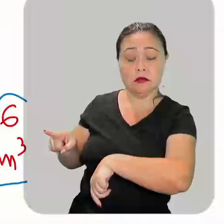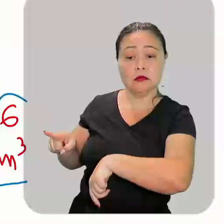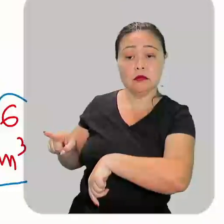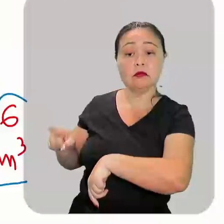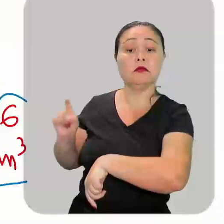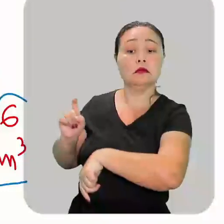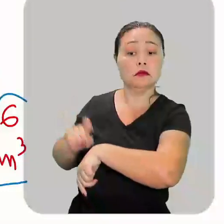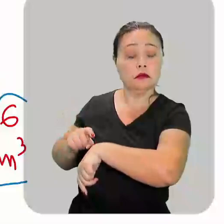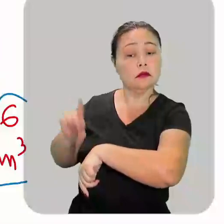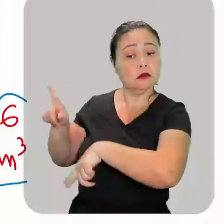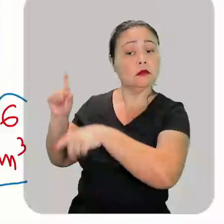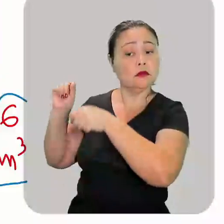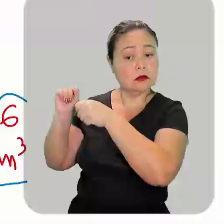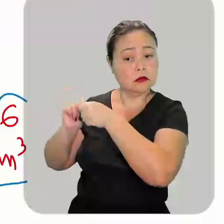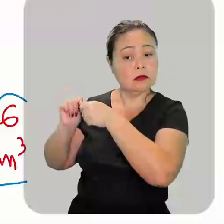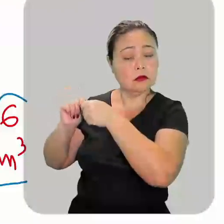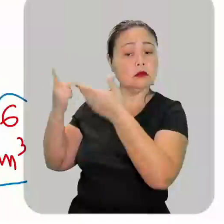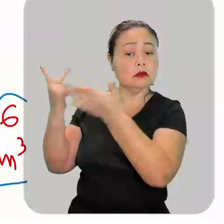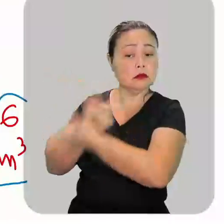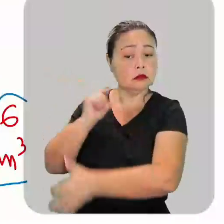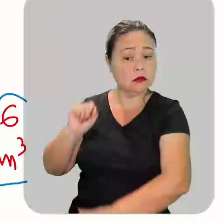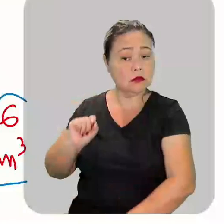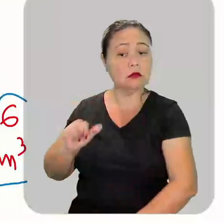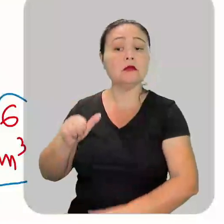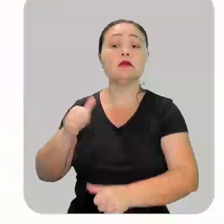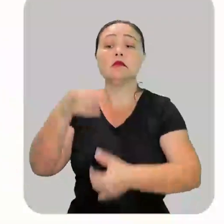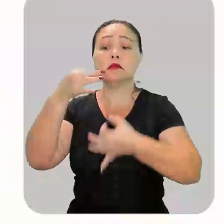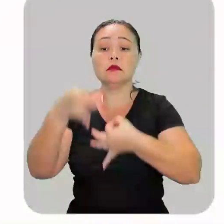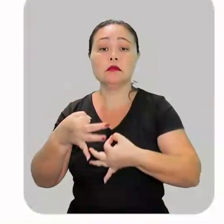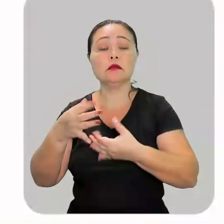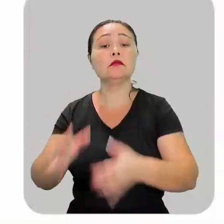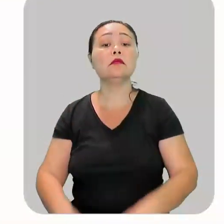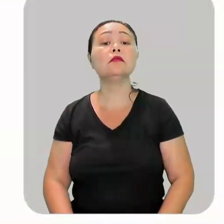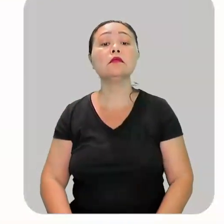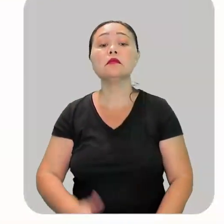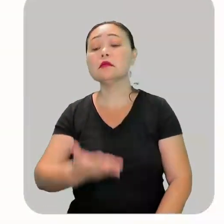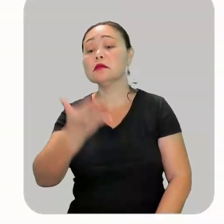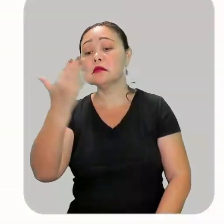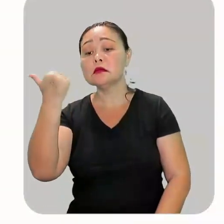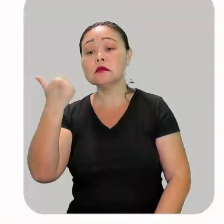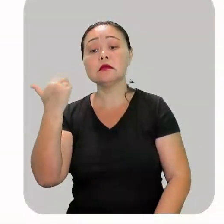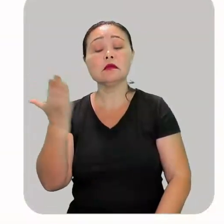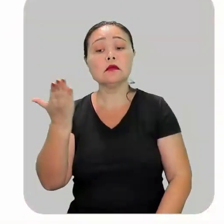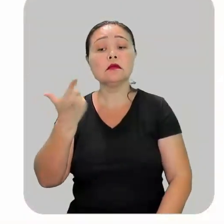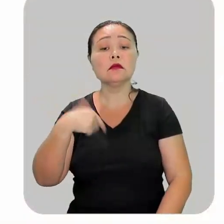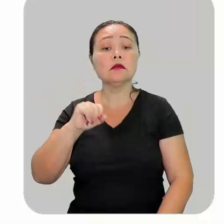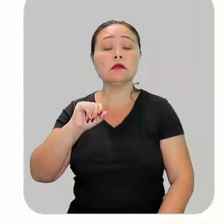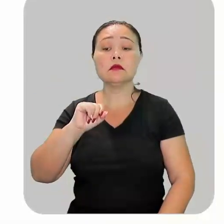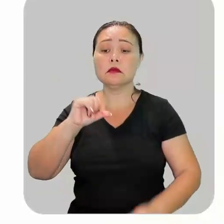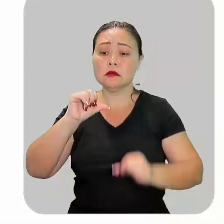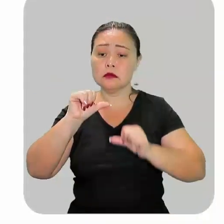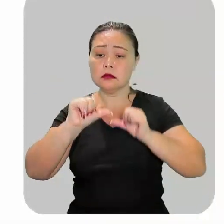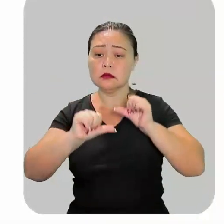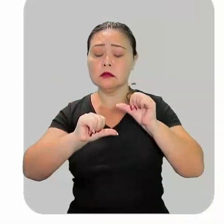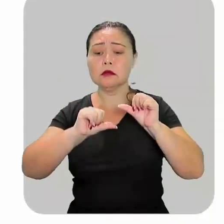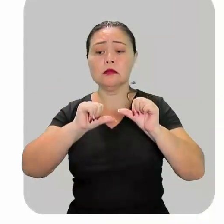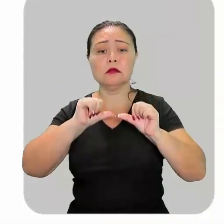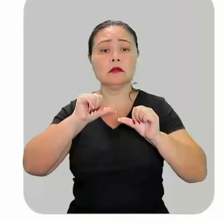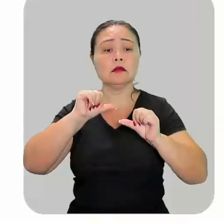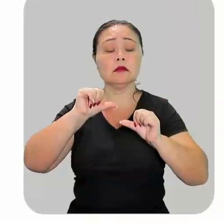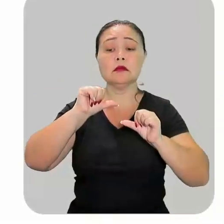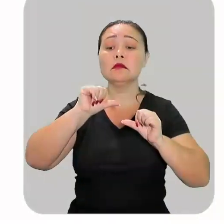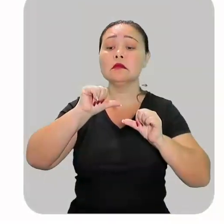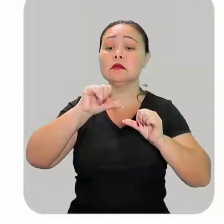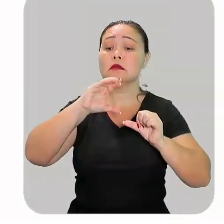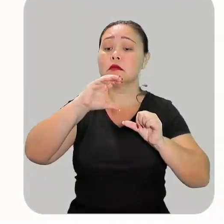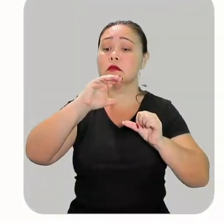aqui, é isso que acontece, tá certo? Beleza. Então, vamos lá. Aí, agora, o que é a escala, né, gente? A